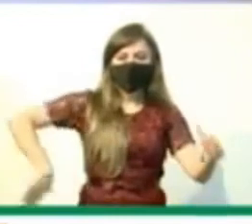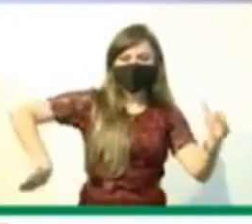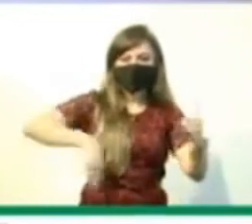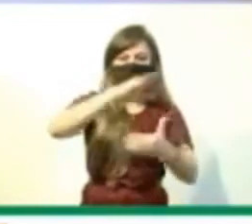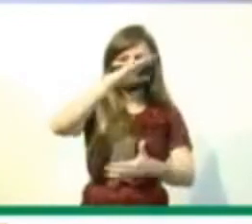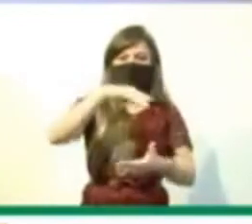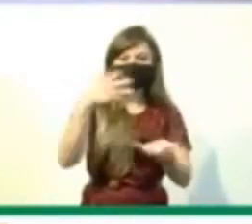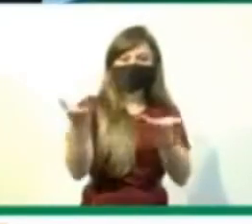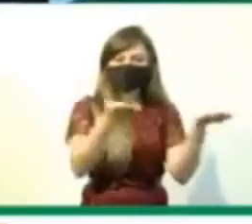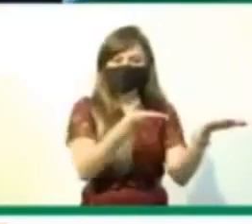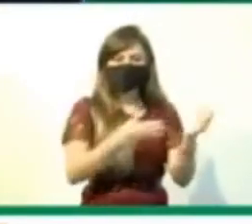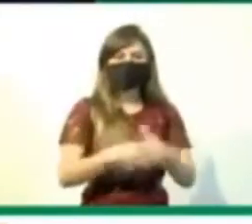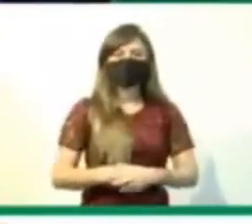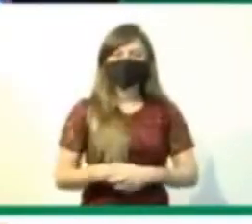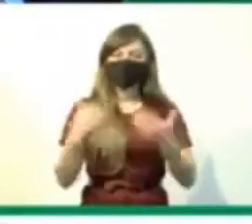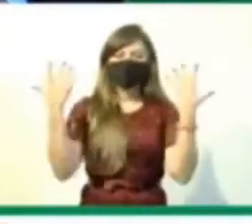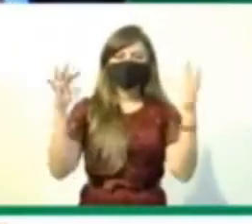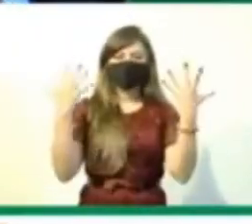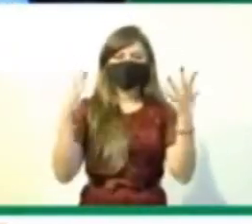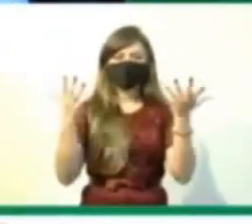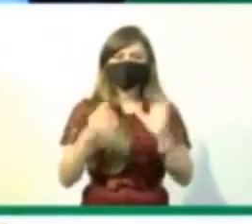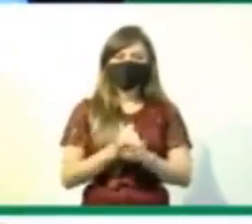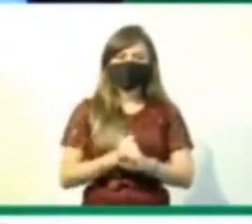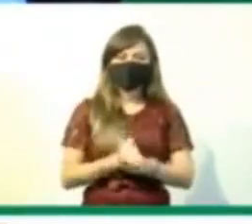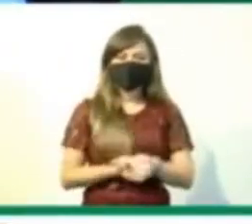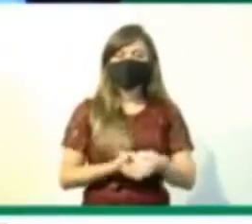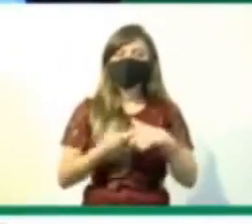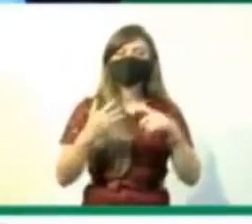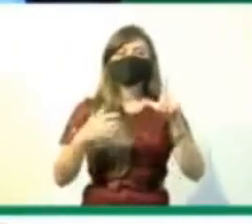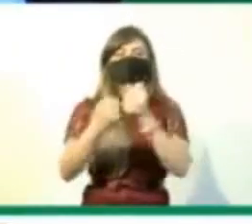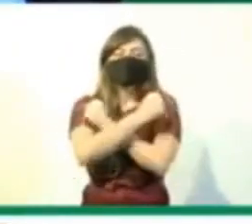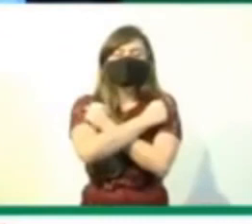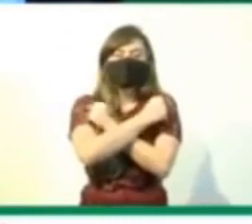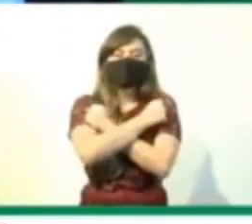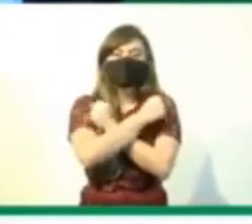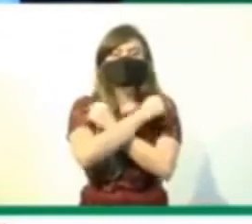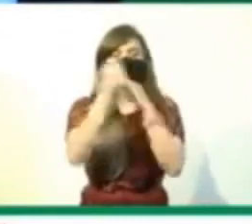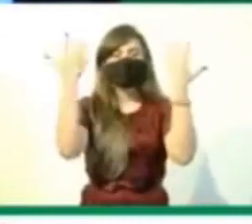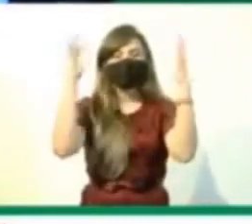Muito bem. Meu gol. Nelson, um abraço aí, parabéns ao